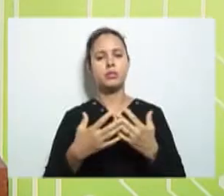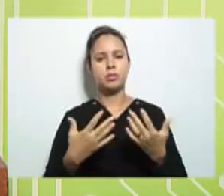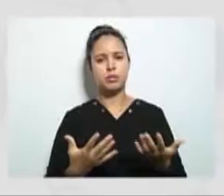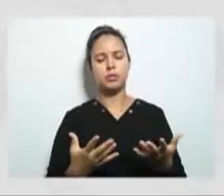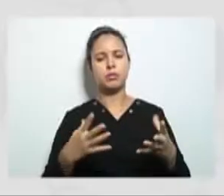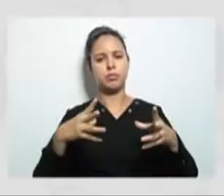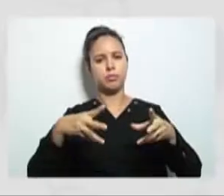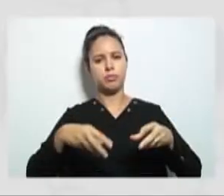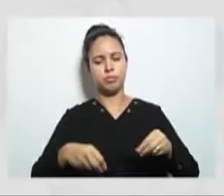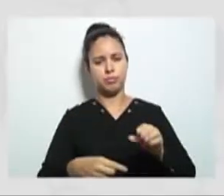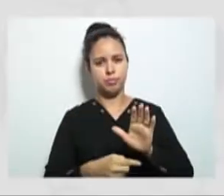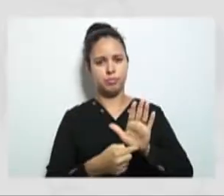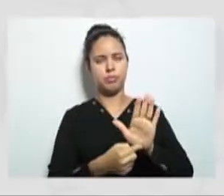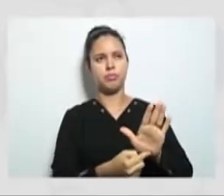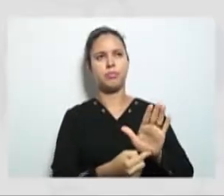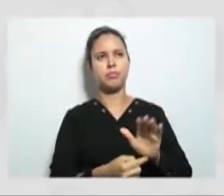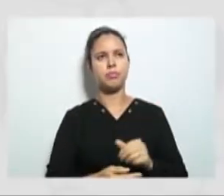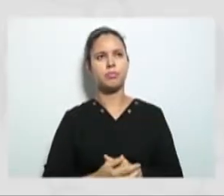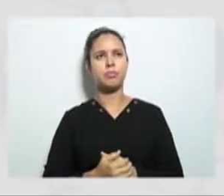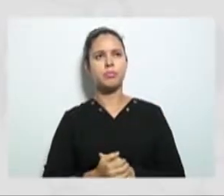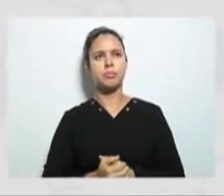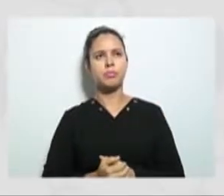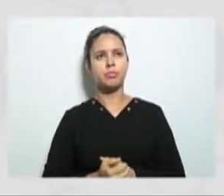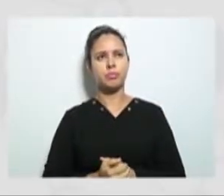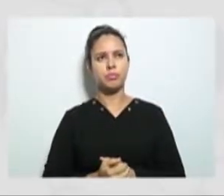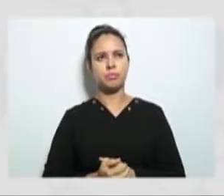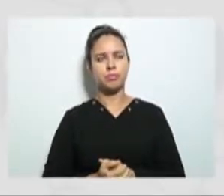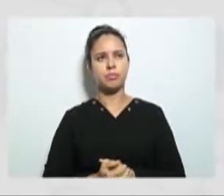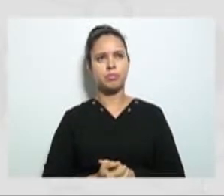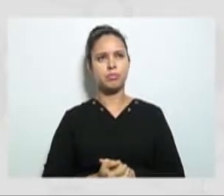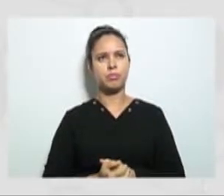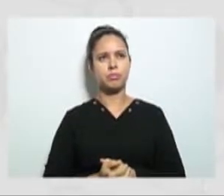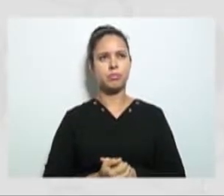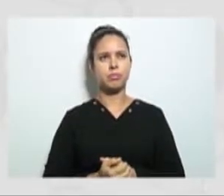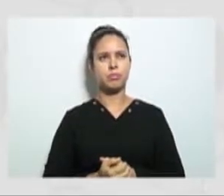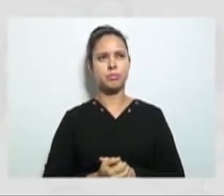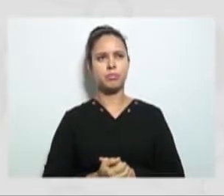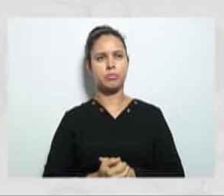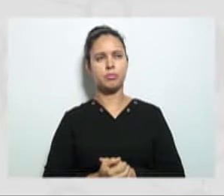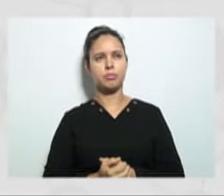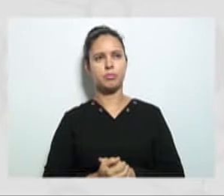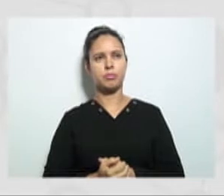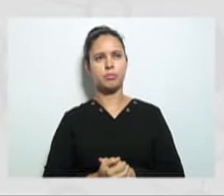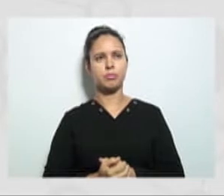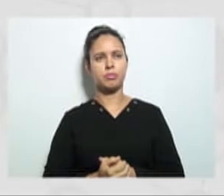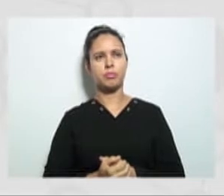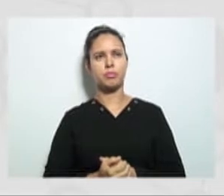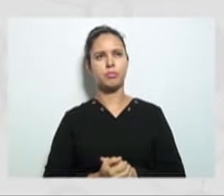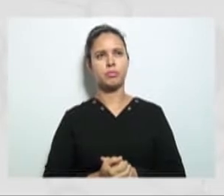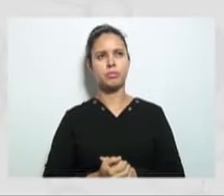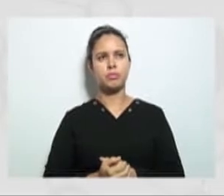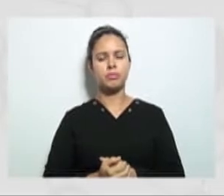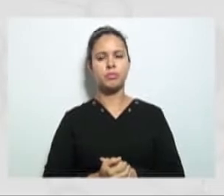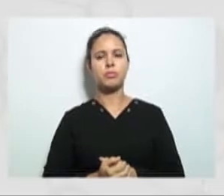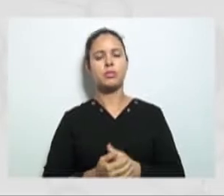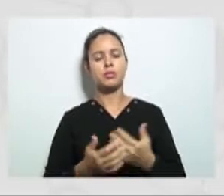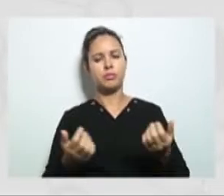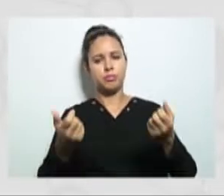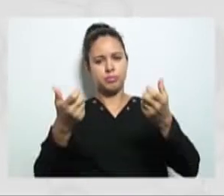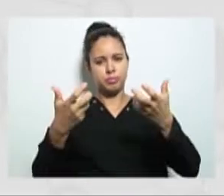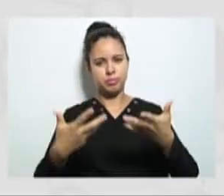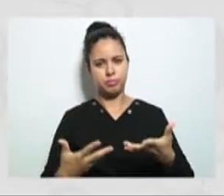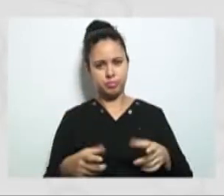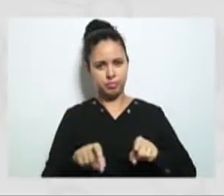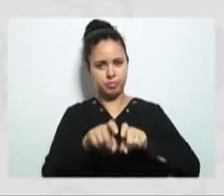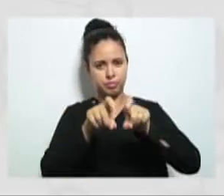relação ao software, tá? E aí quando a gente vai falar em informática, gente, a gente trabalha conceito de dados, de comunicação,